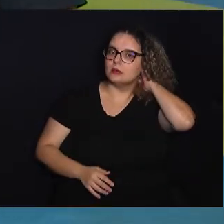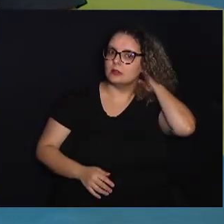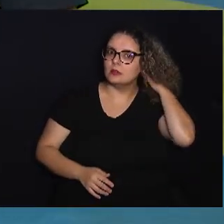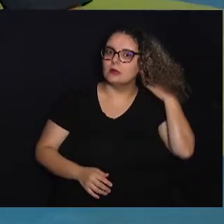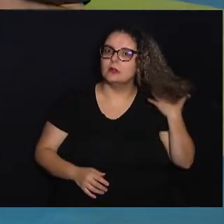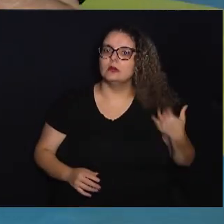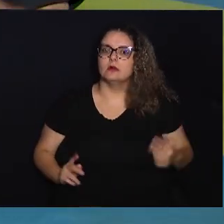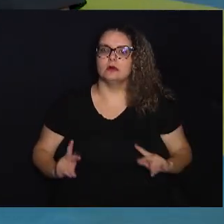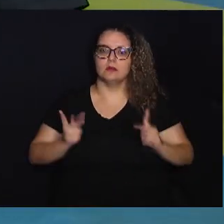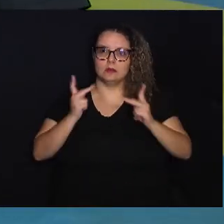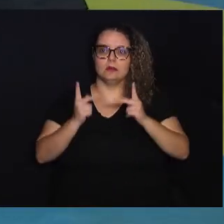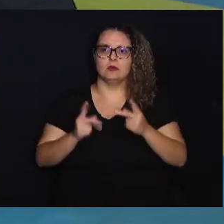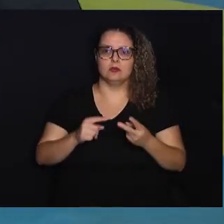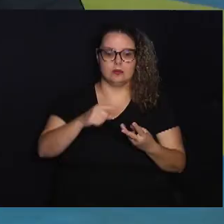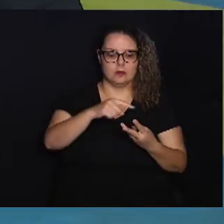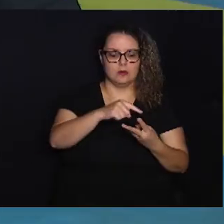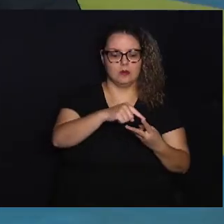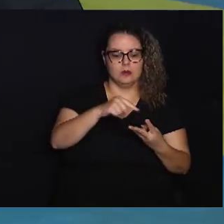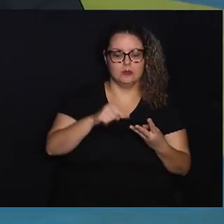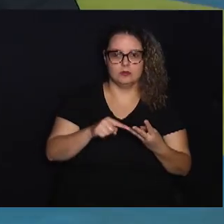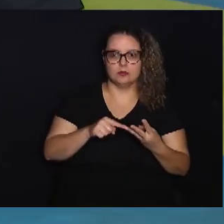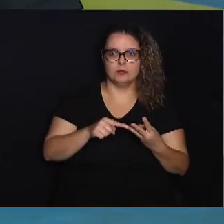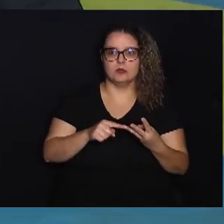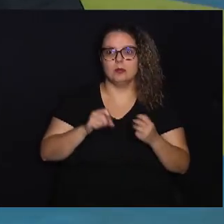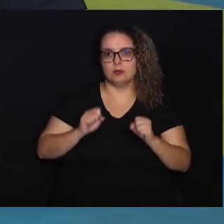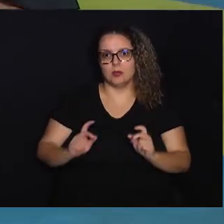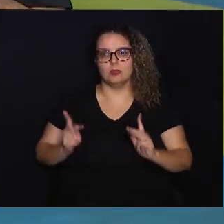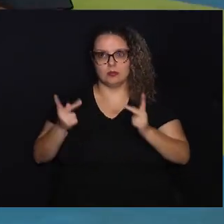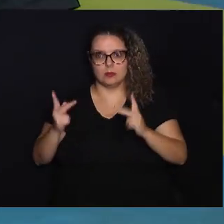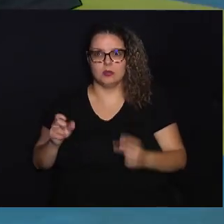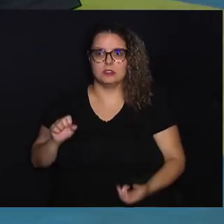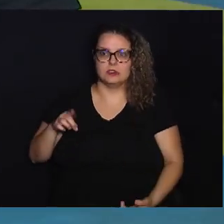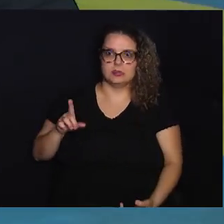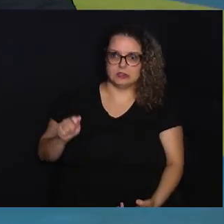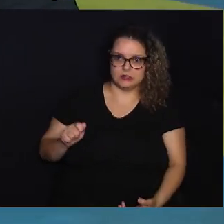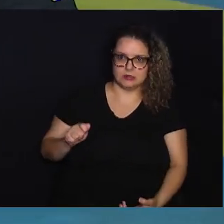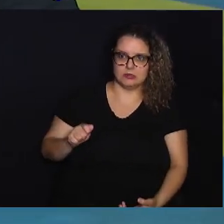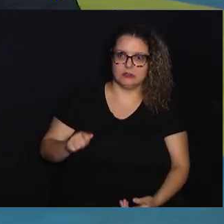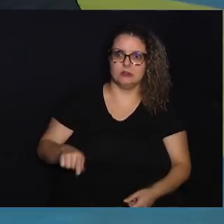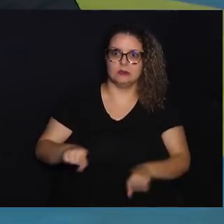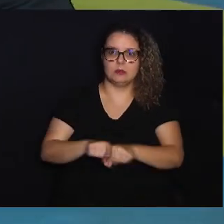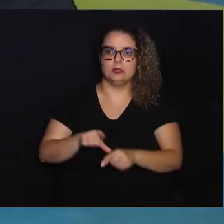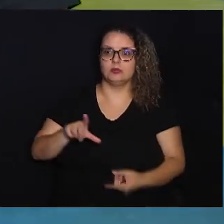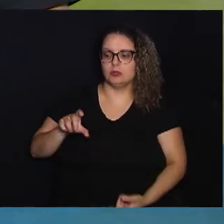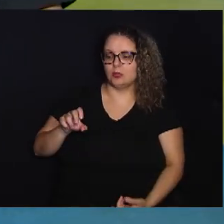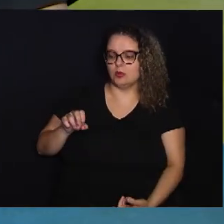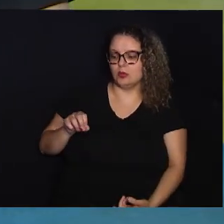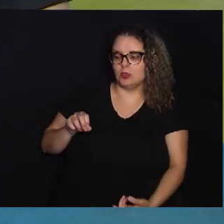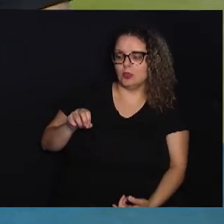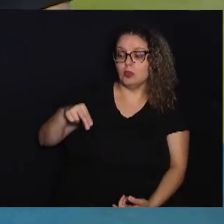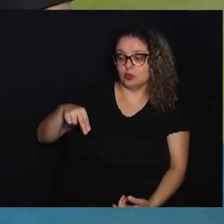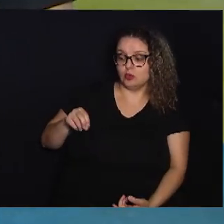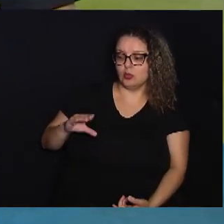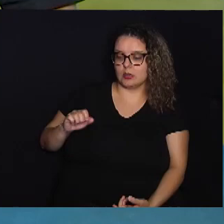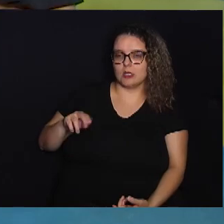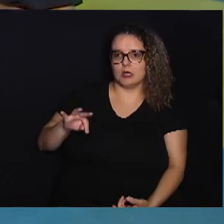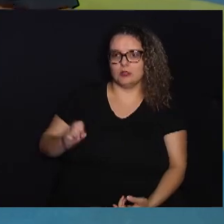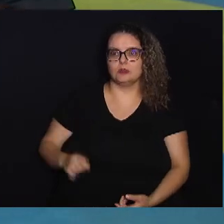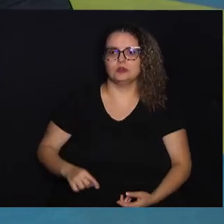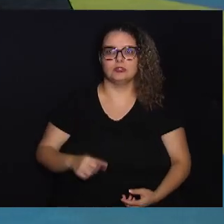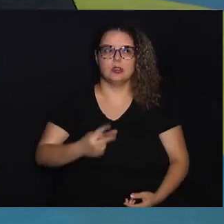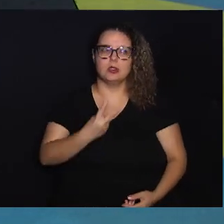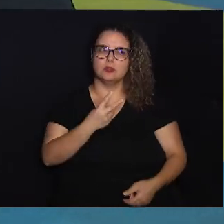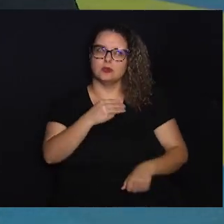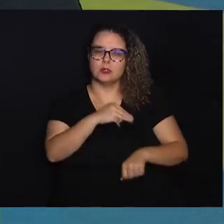lá, tá? O vencedor é aquele que venceu os 2 rounds. Pode ser vencido também uma luta de sandá através do nocaute.